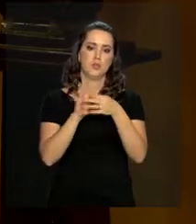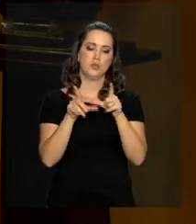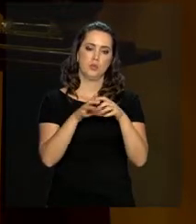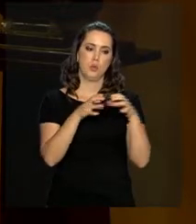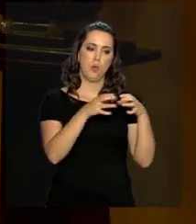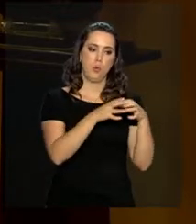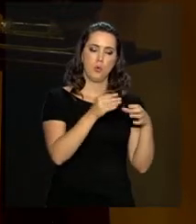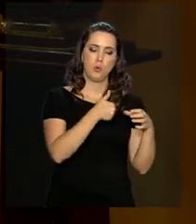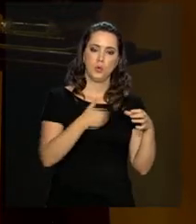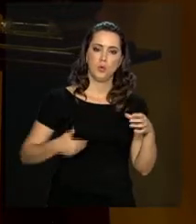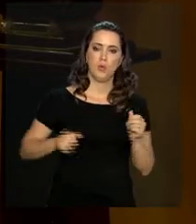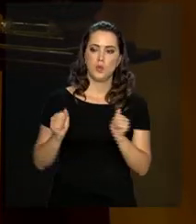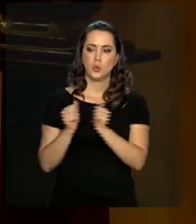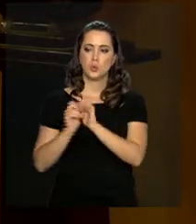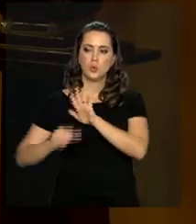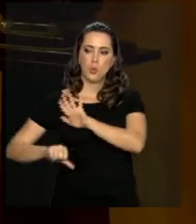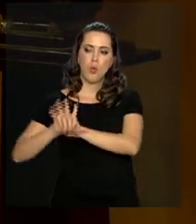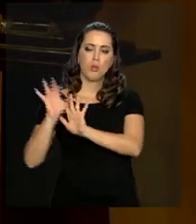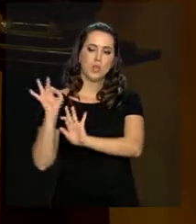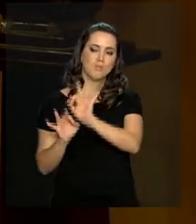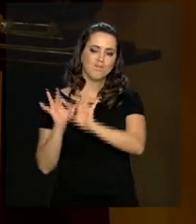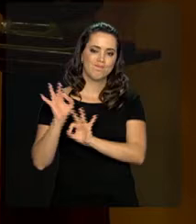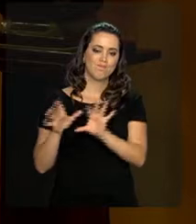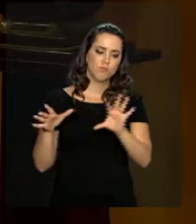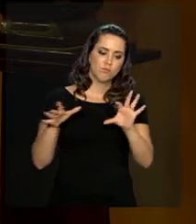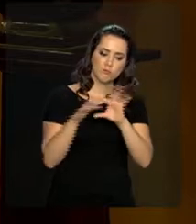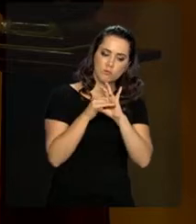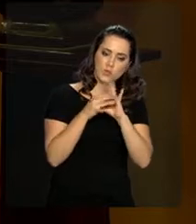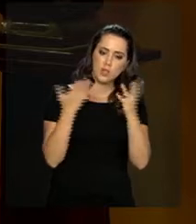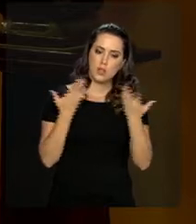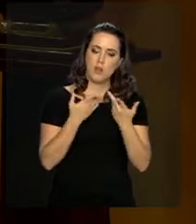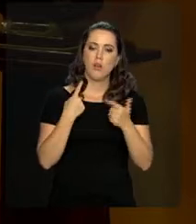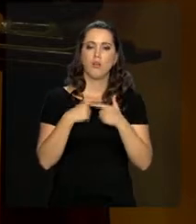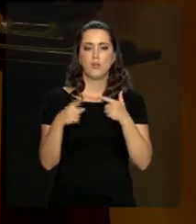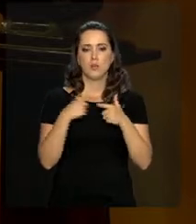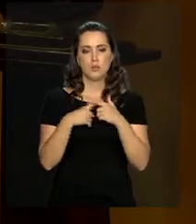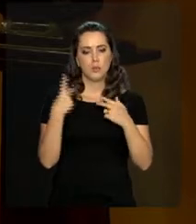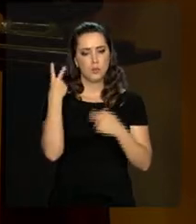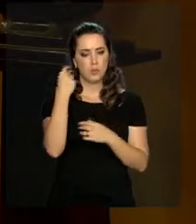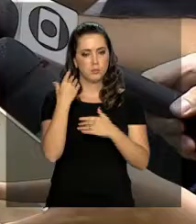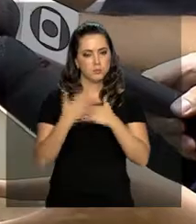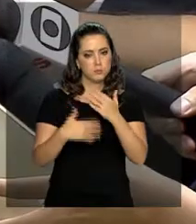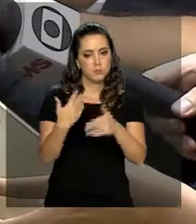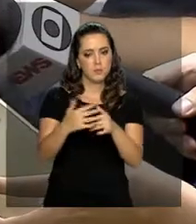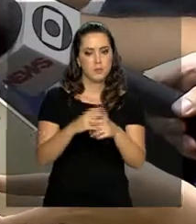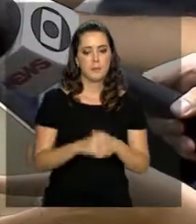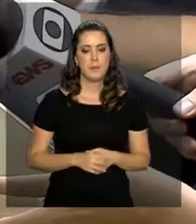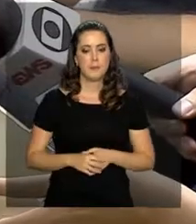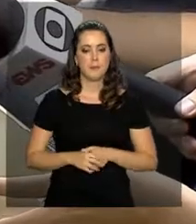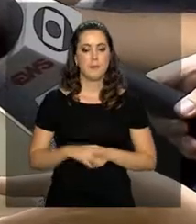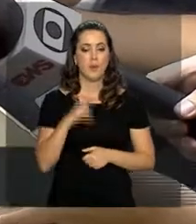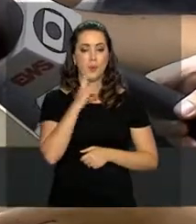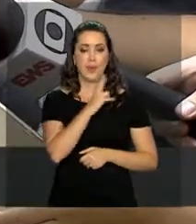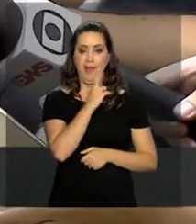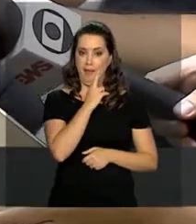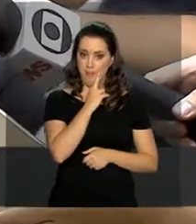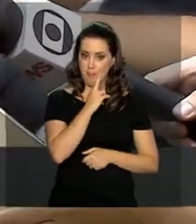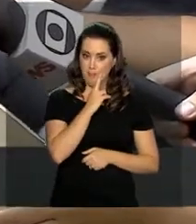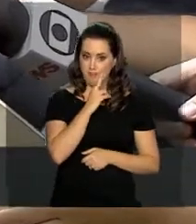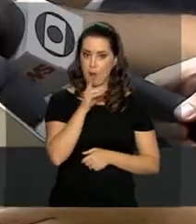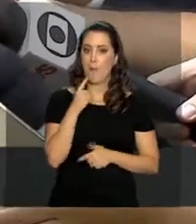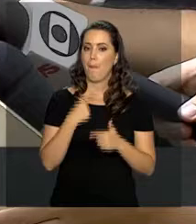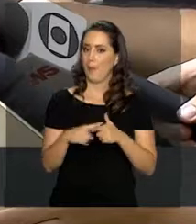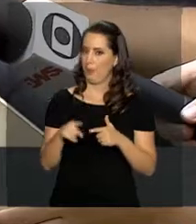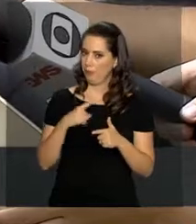agentes públicos com o crime organizado e agora a situação começou a se normalizar horária vive uma situação de